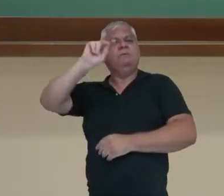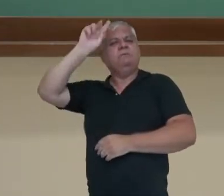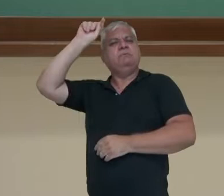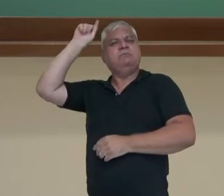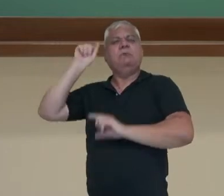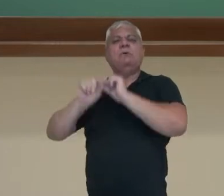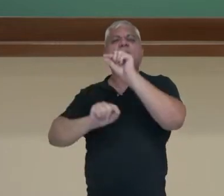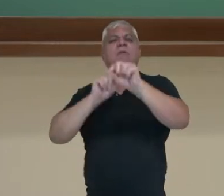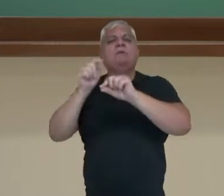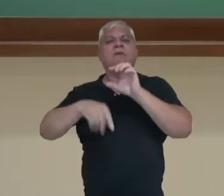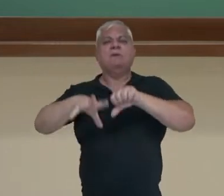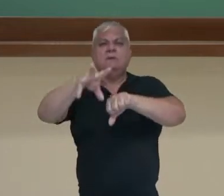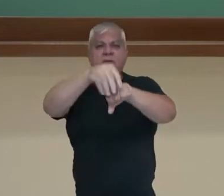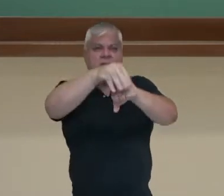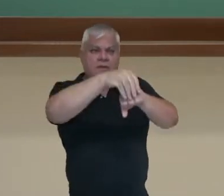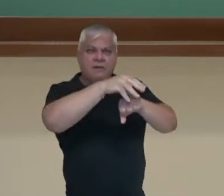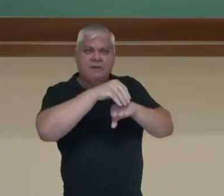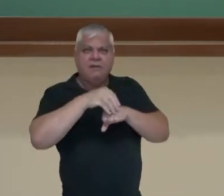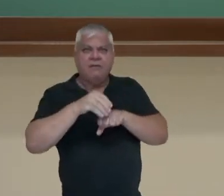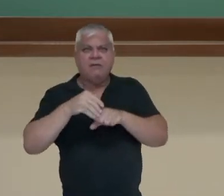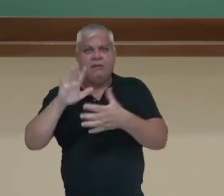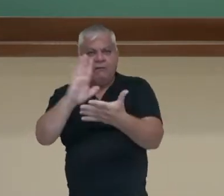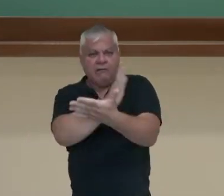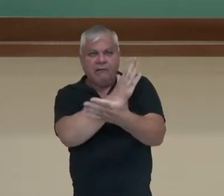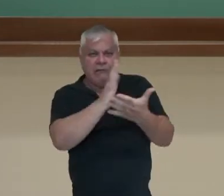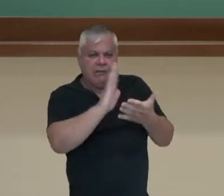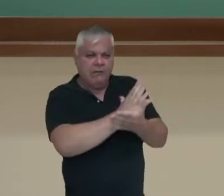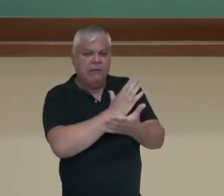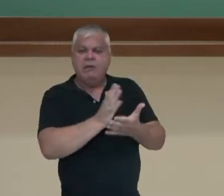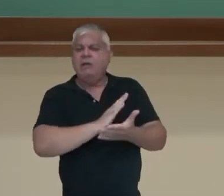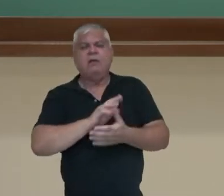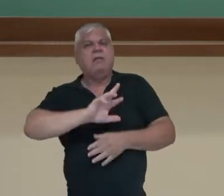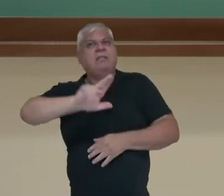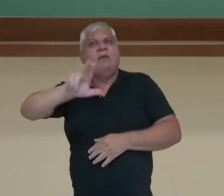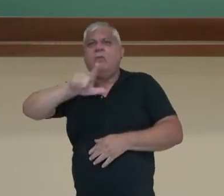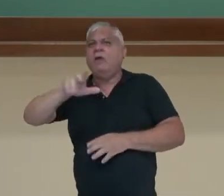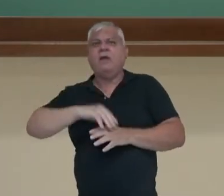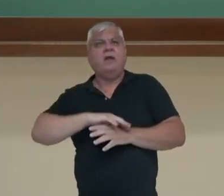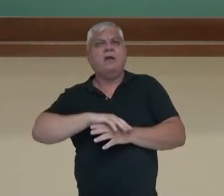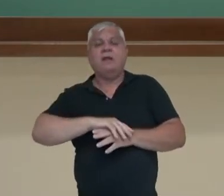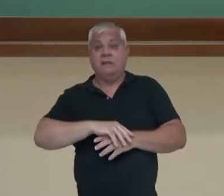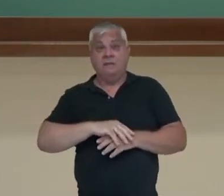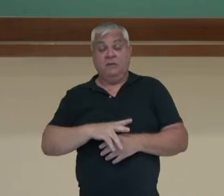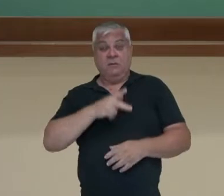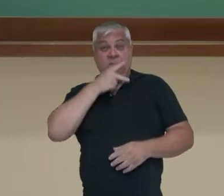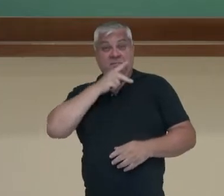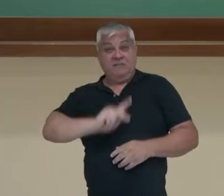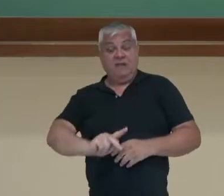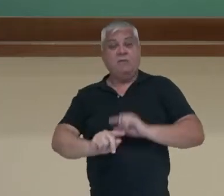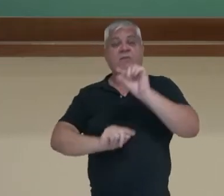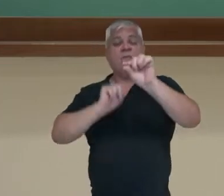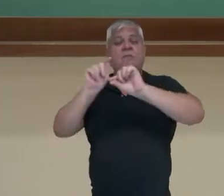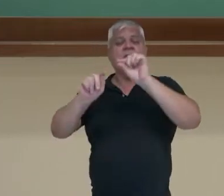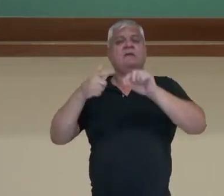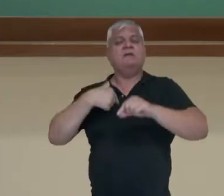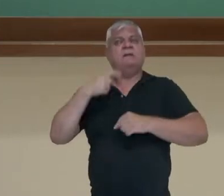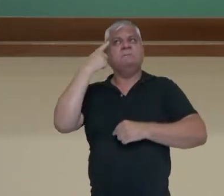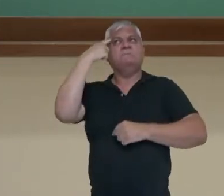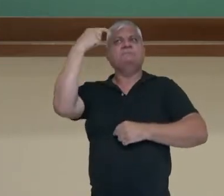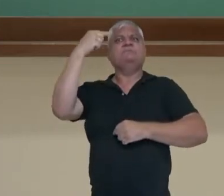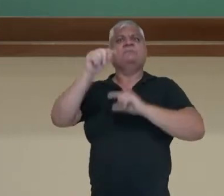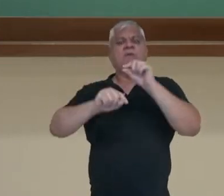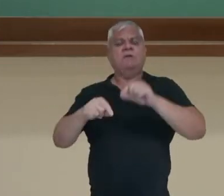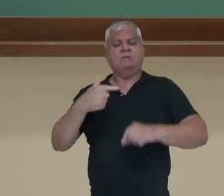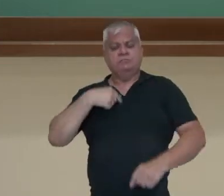o conhecimento, né? A gente não era dividido, filosofia, matemática, coisa assim. Pitágoras deu o nome da filosofia, ele falou só